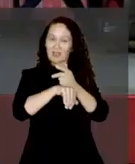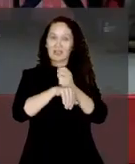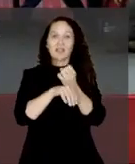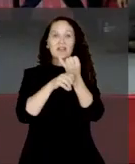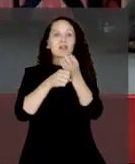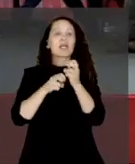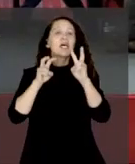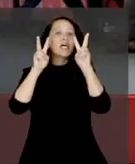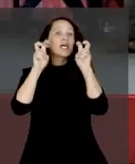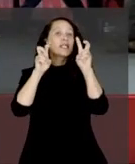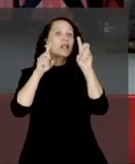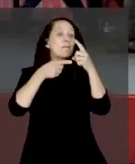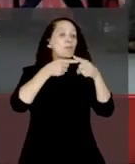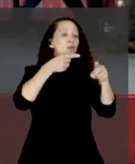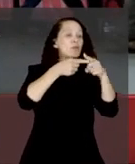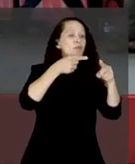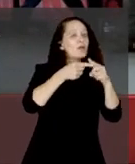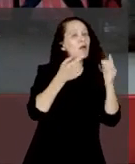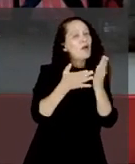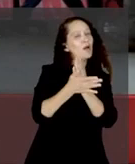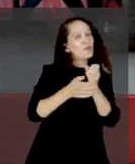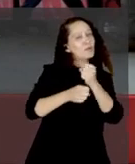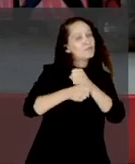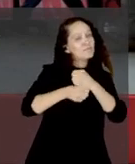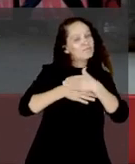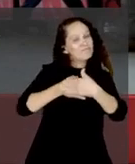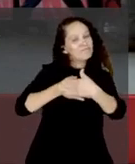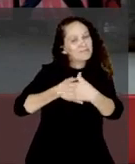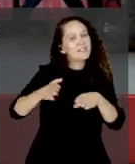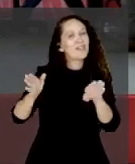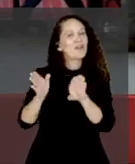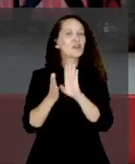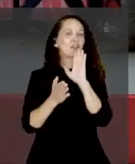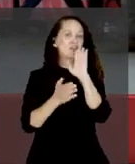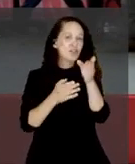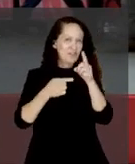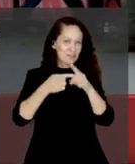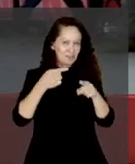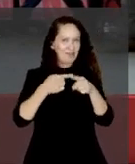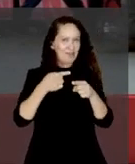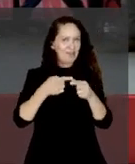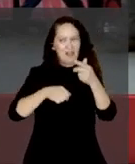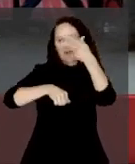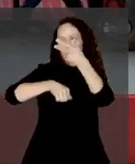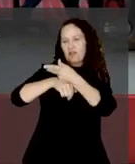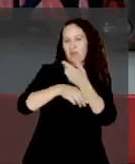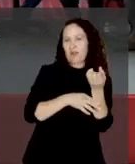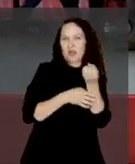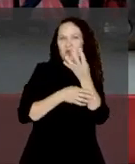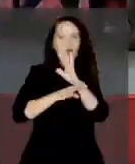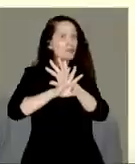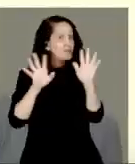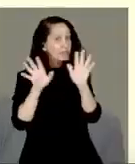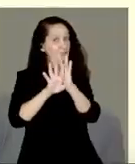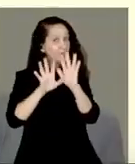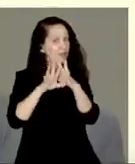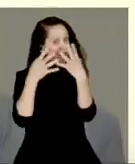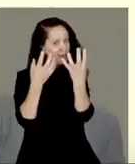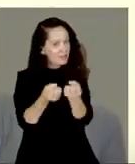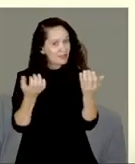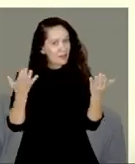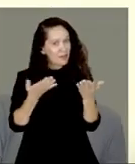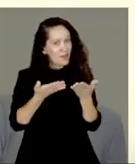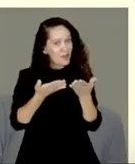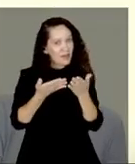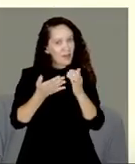passado nos nossos cinemas, passado para a nossa população. E um povo que não